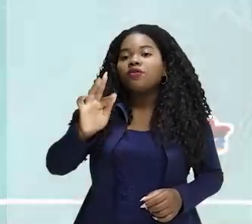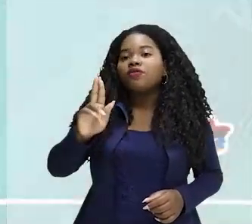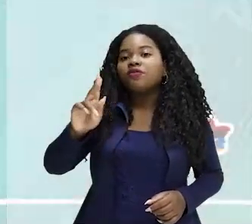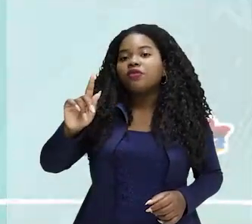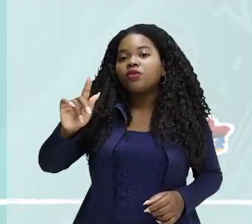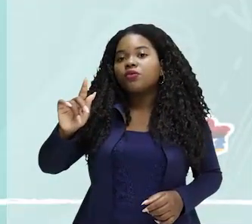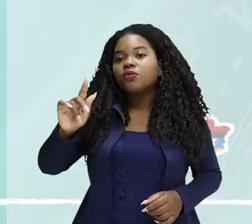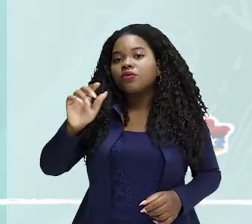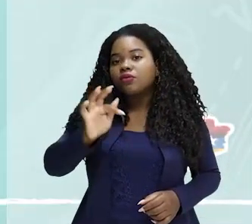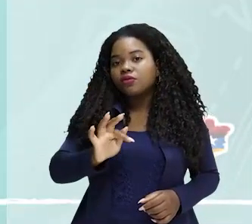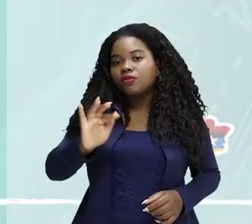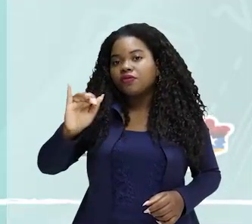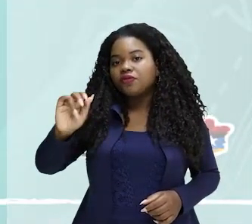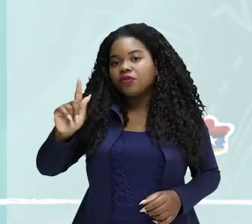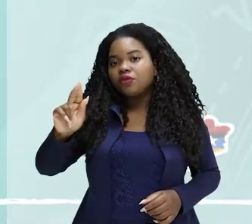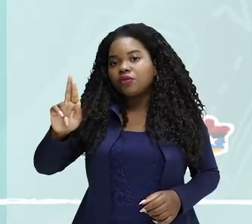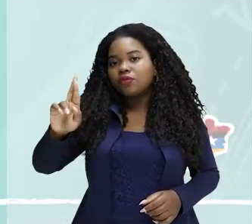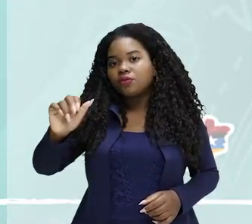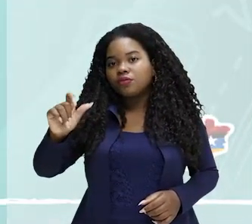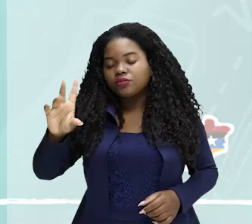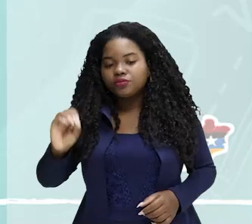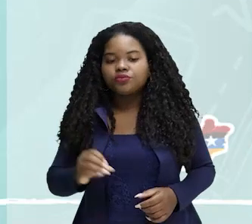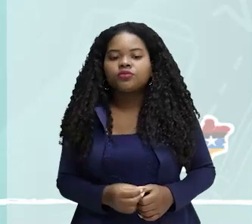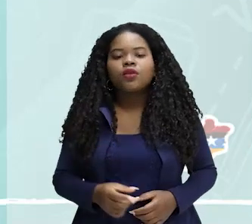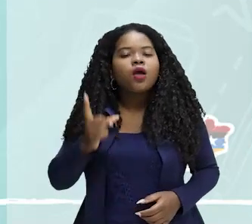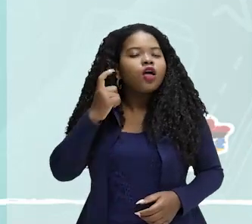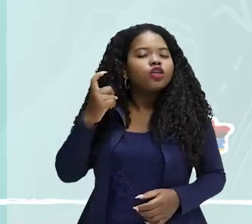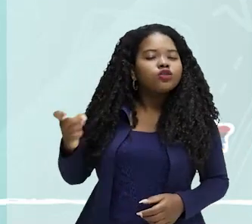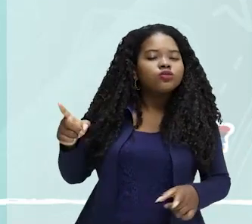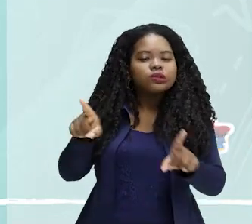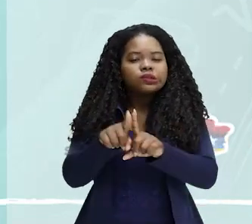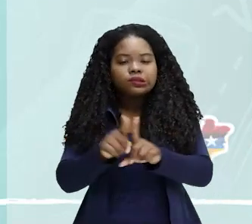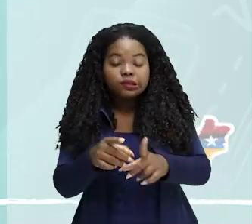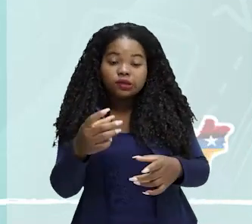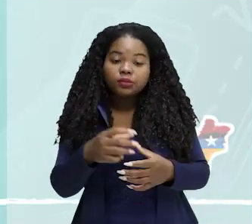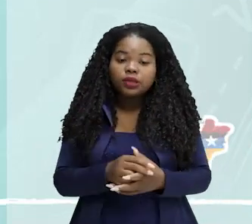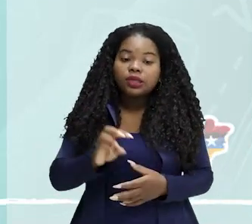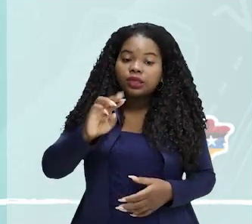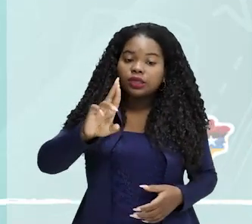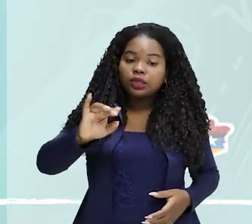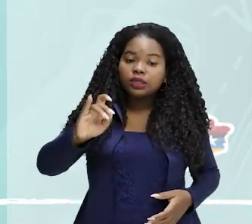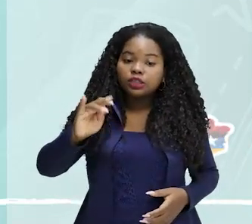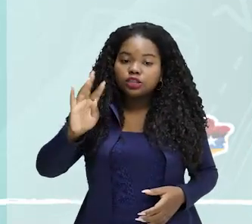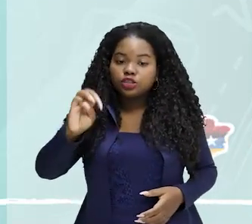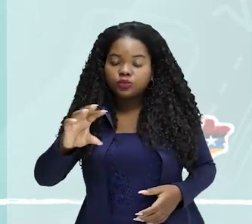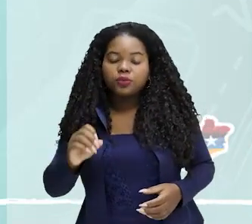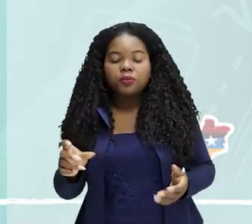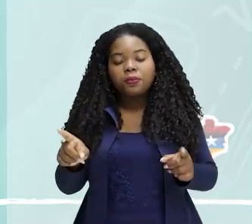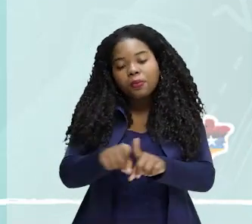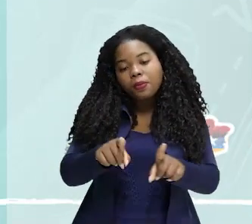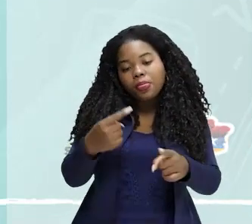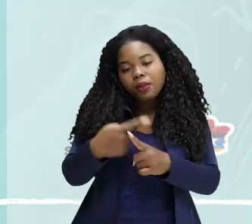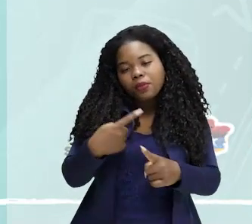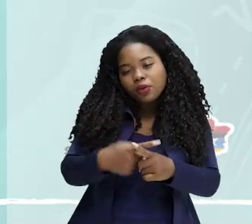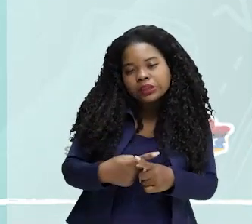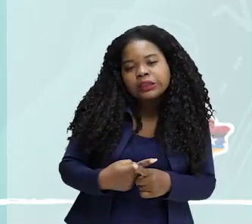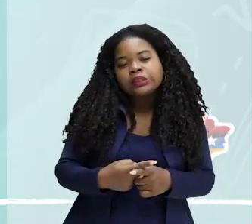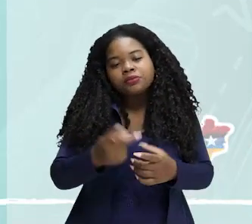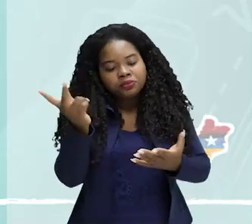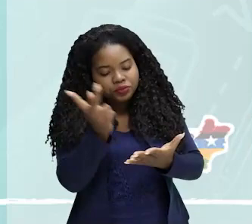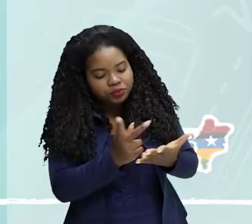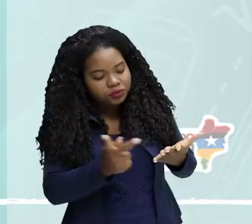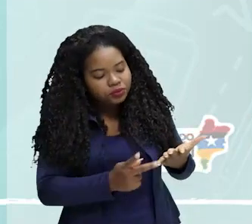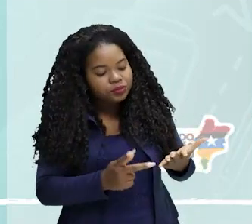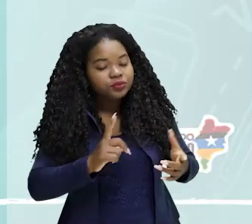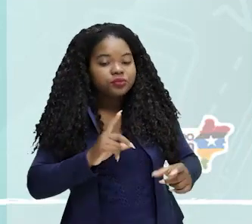palavras. Som e ritmo é porque muitas vezes as poesias utilizam uma musicalidade a partir das rimas, por